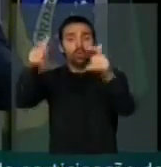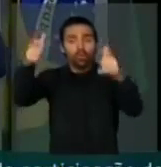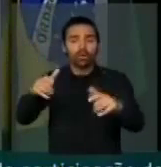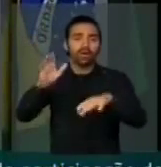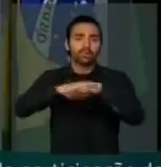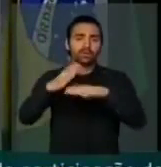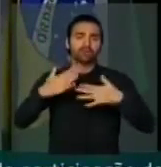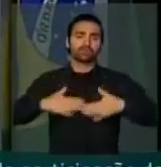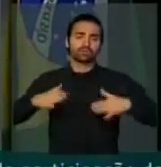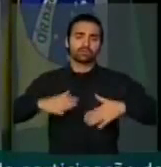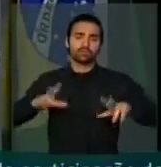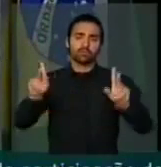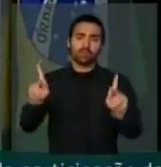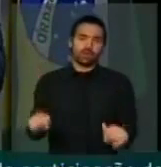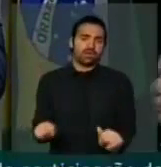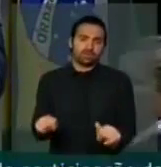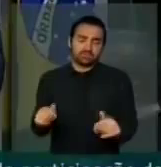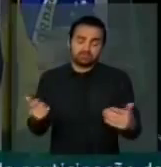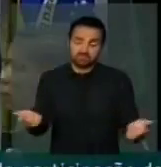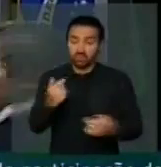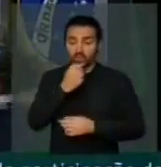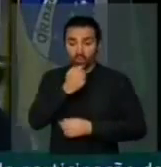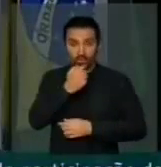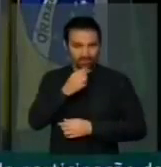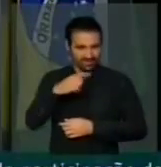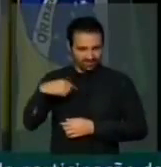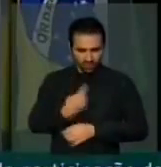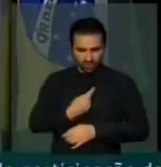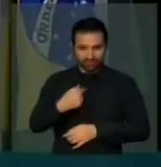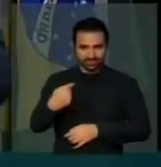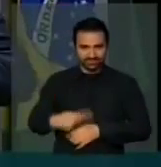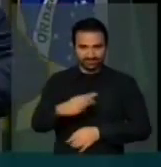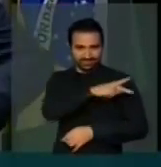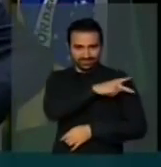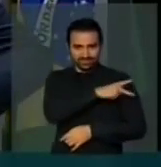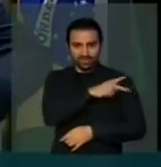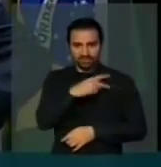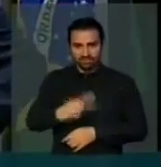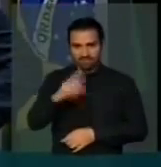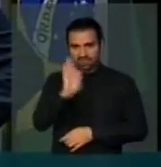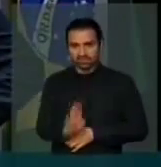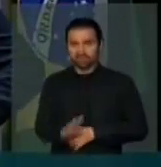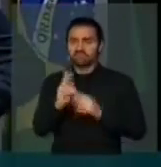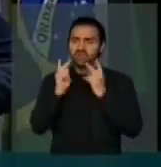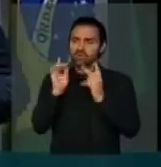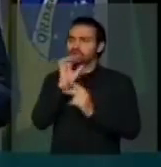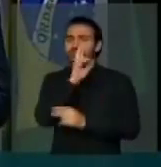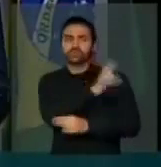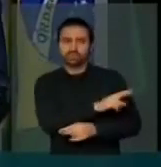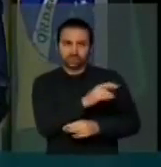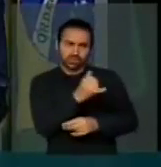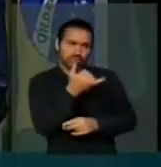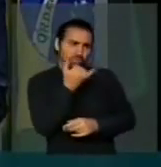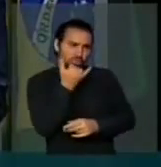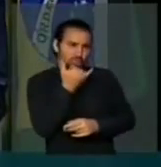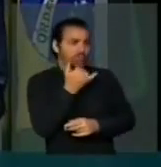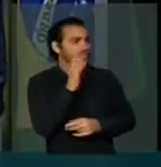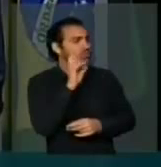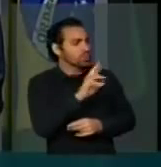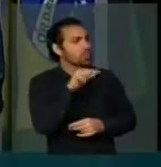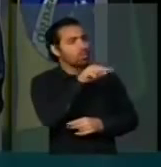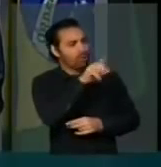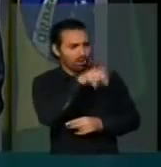mais tranquilo. O nosso general respondeu da seguinte forma: General Crittenberg, o senhor é um